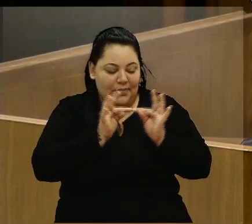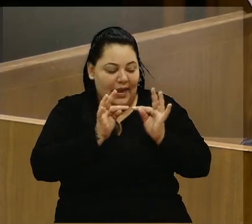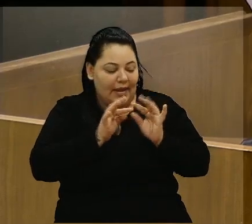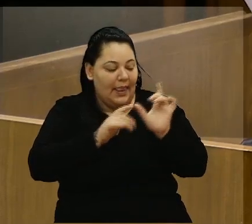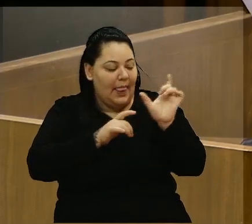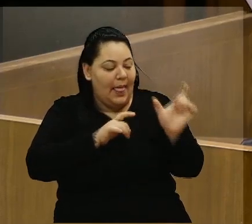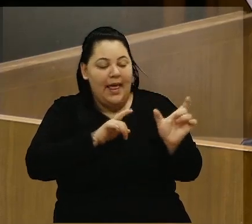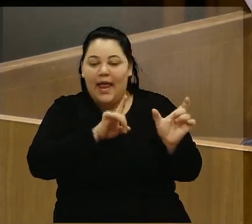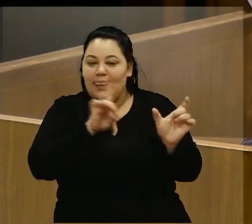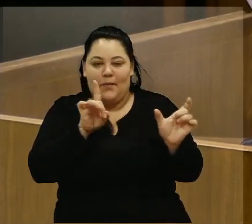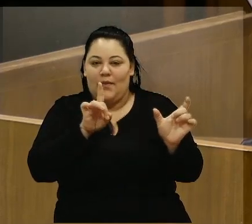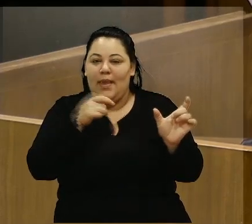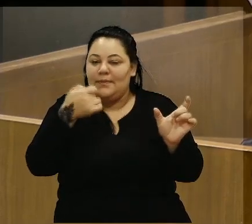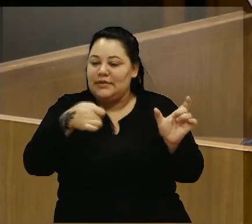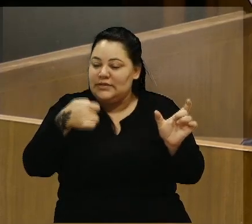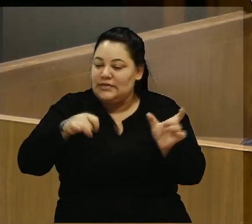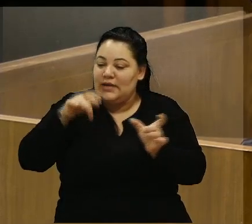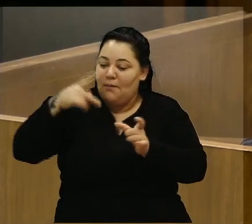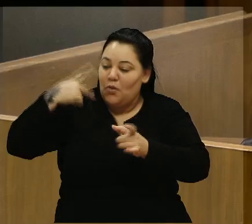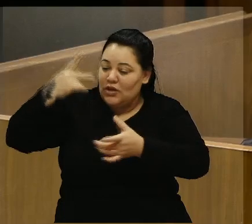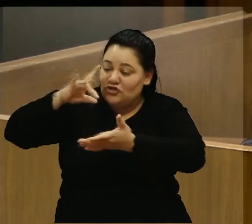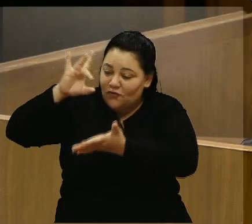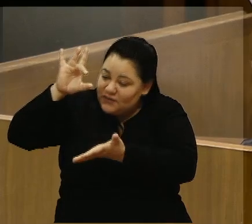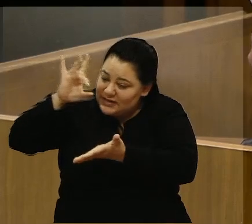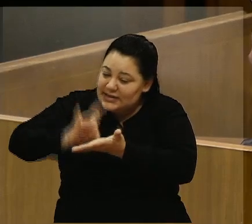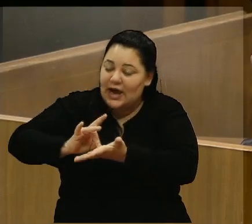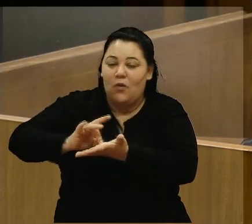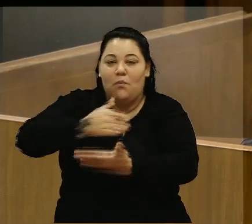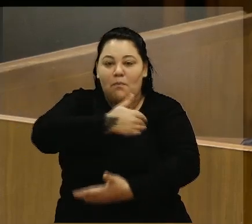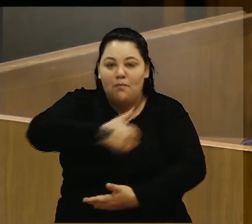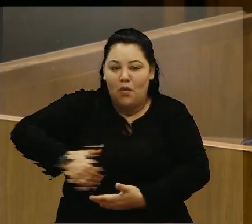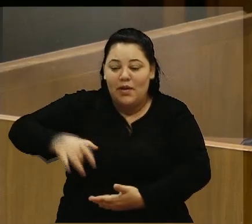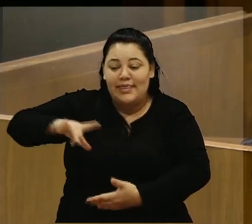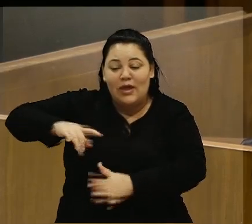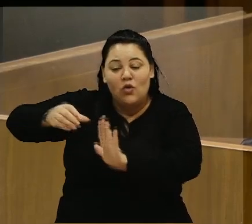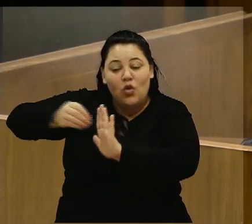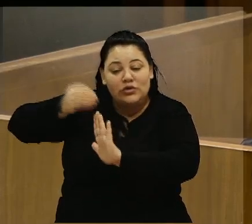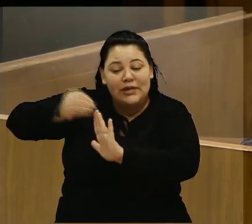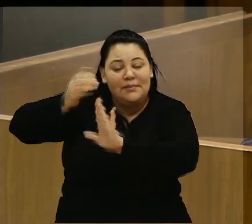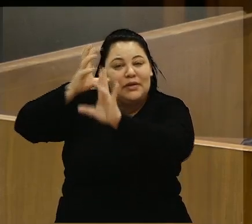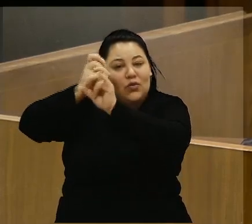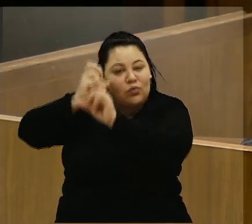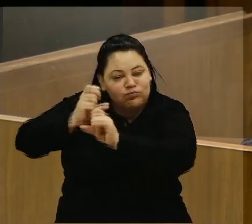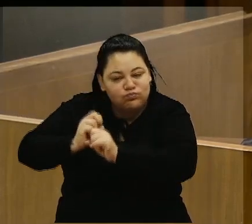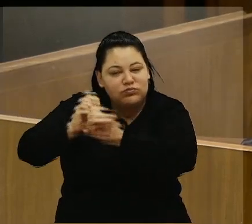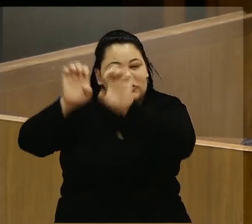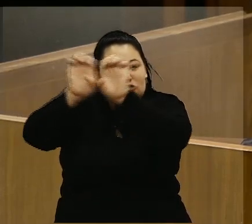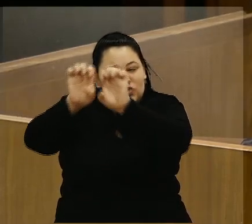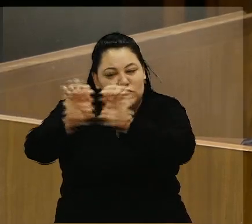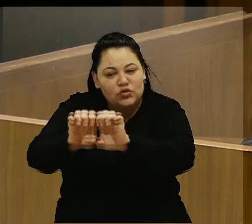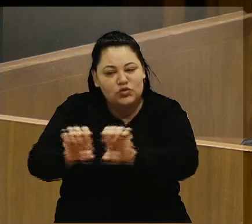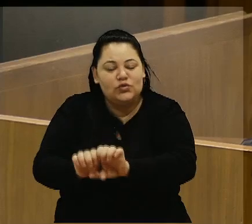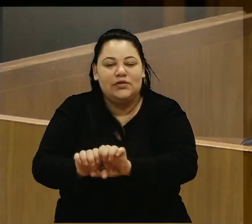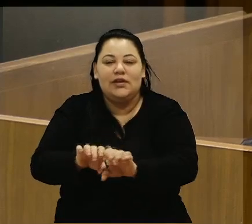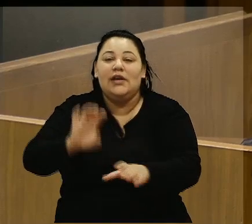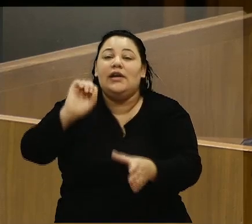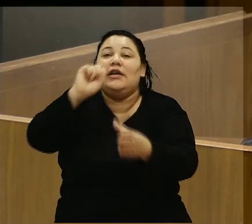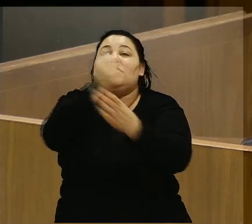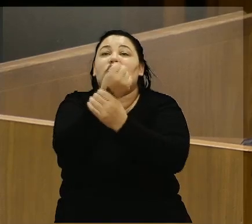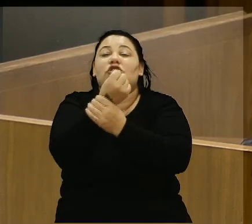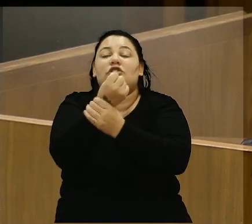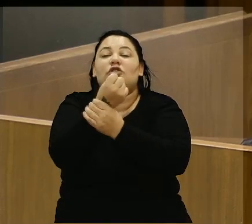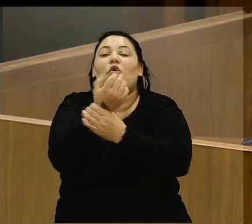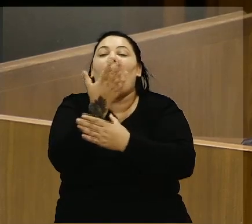política pública de primeira ordem, com estrutura e orçamento e prioridade. Garantir comida no prato é garantir o